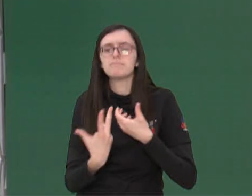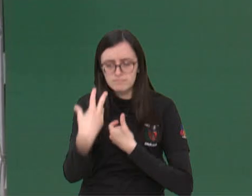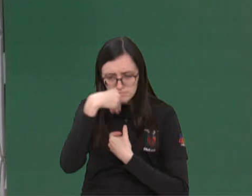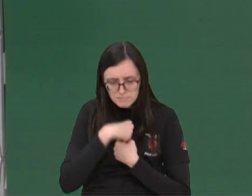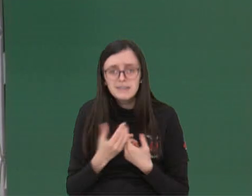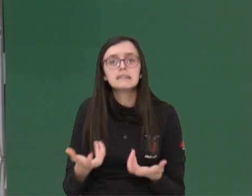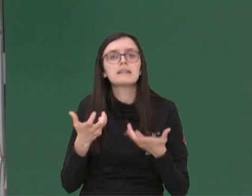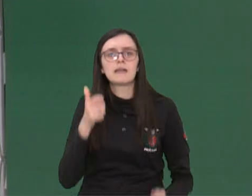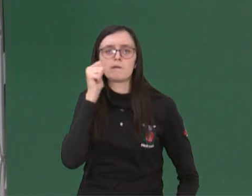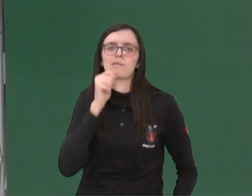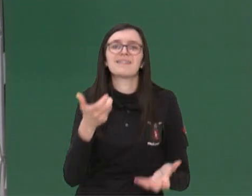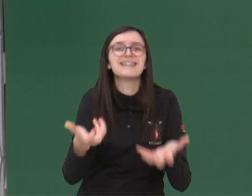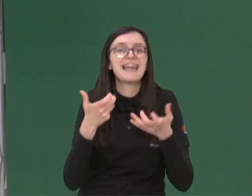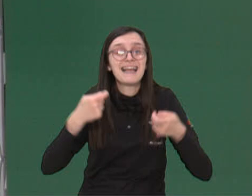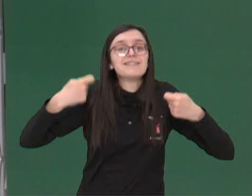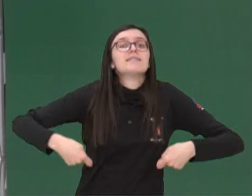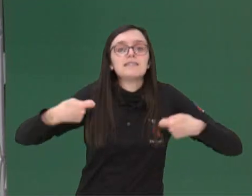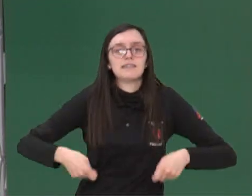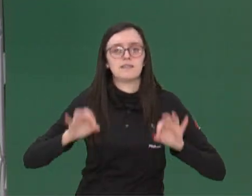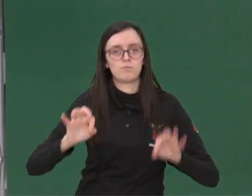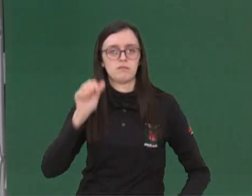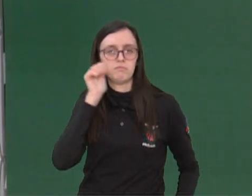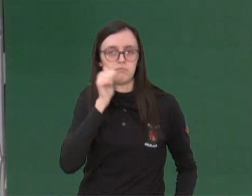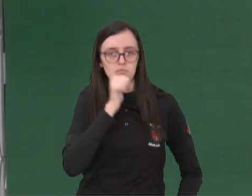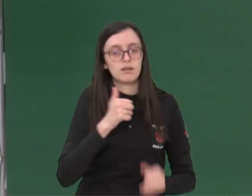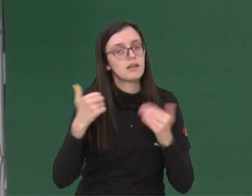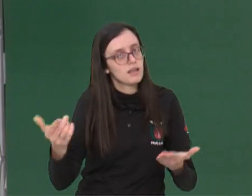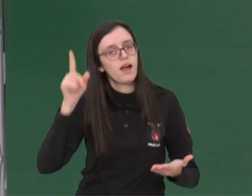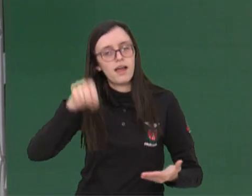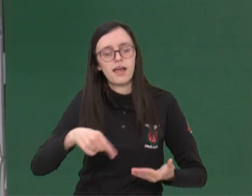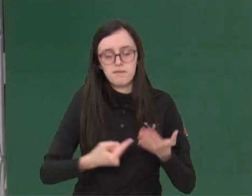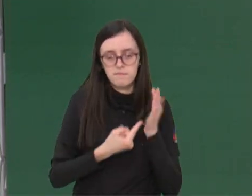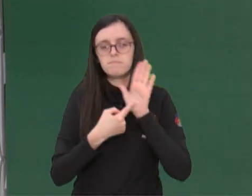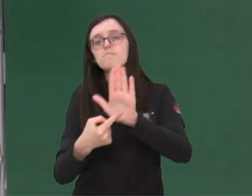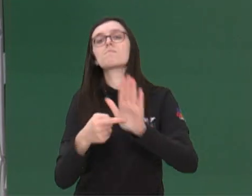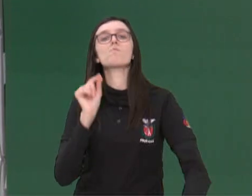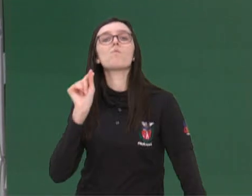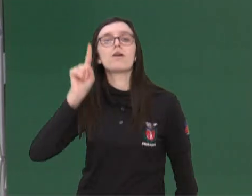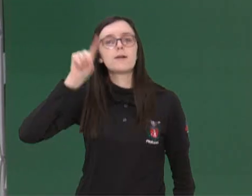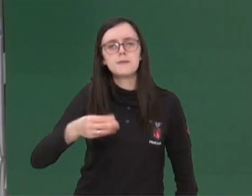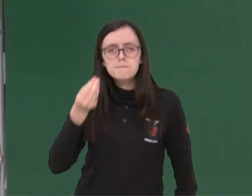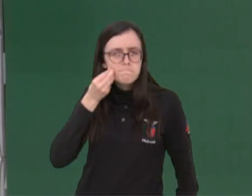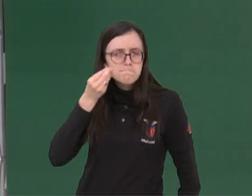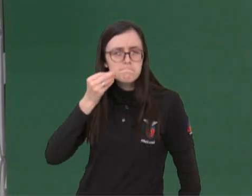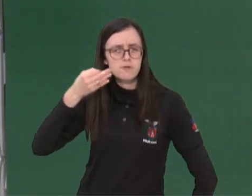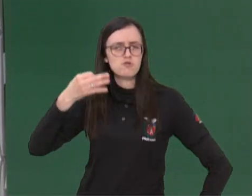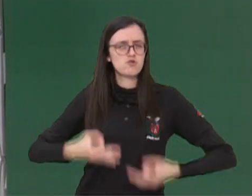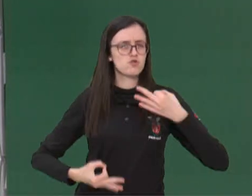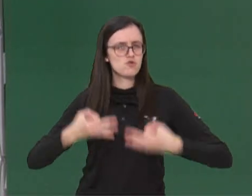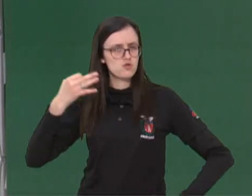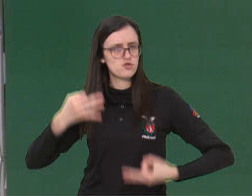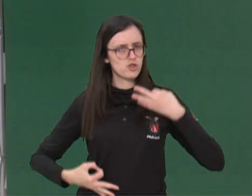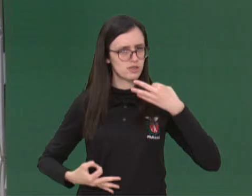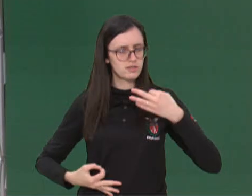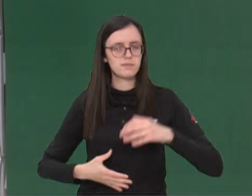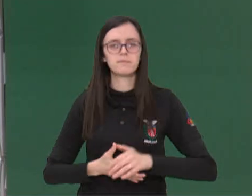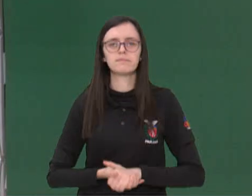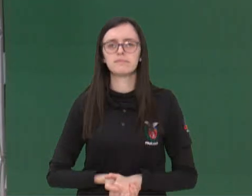anseios das mulheres, dessa necessidade das mulheres. E aí traz a nossa ideia de busca por